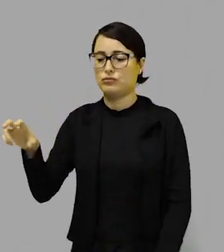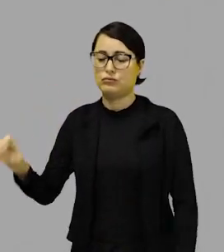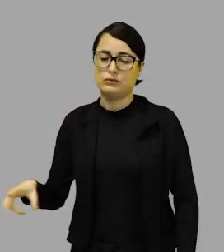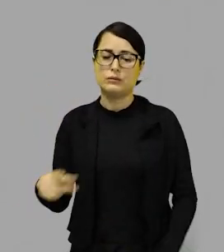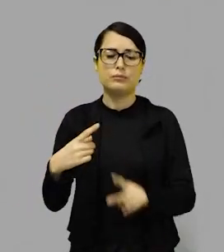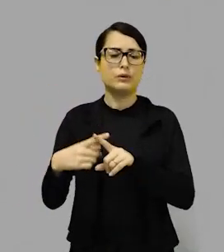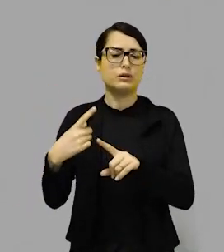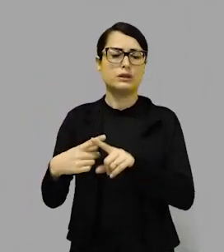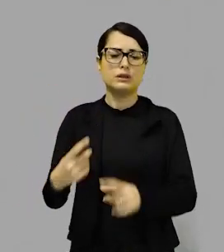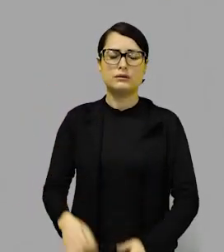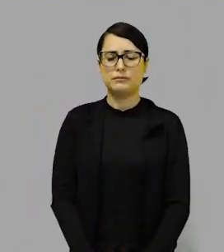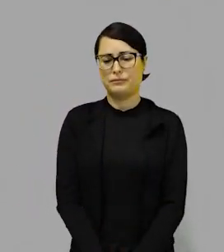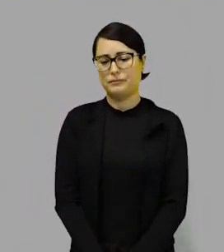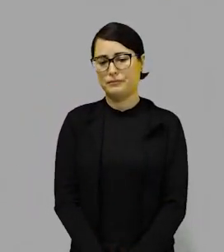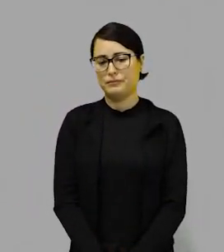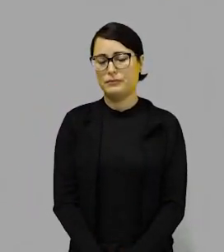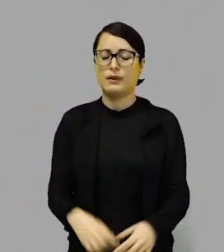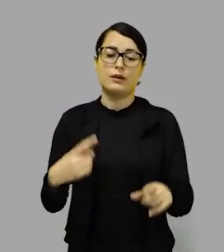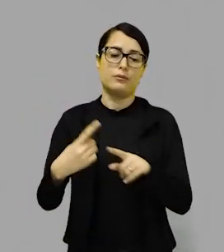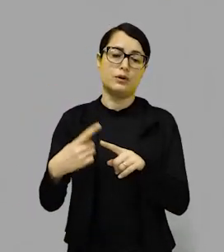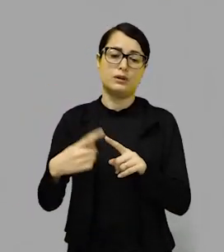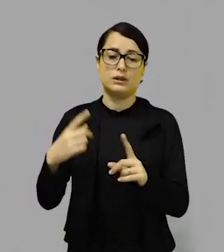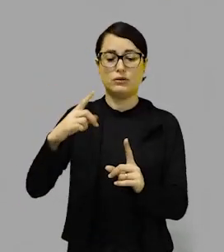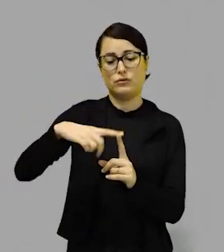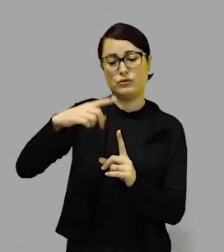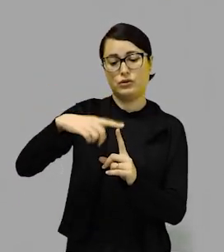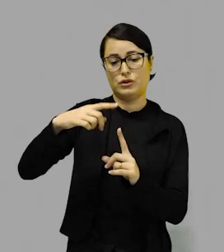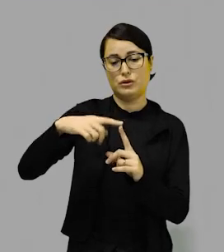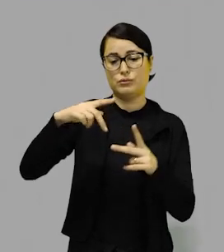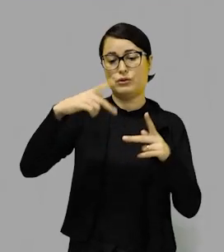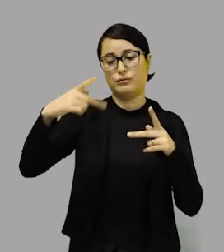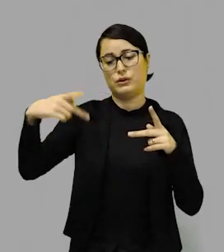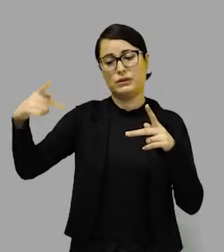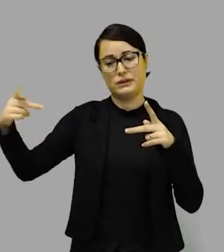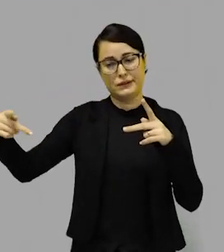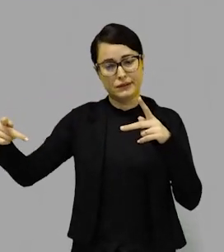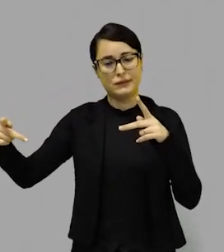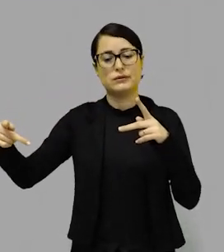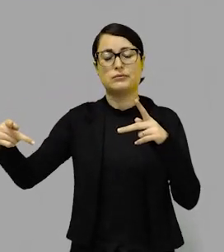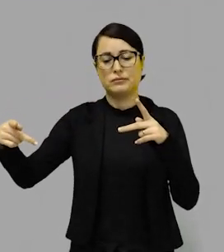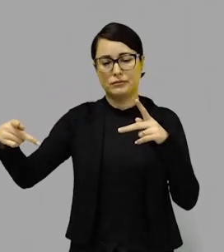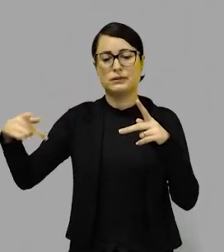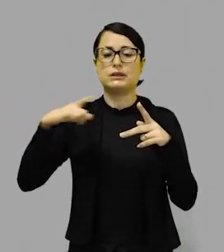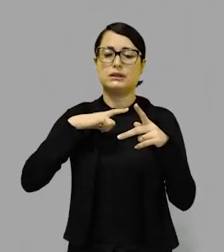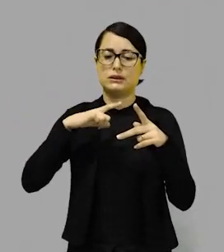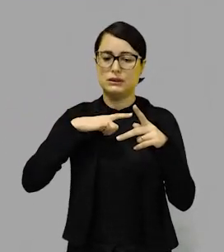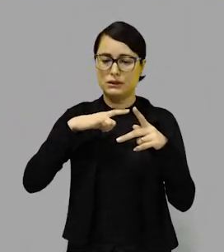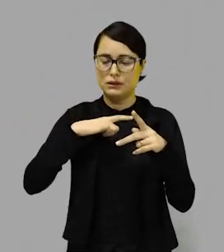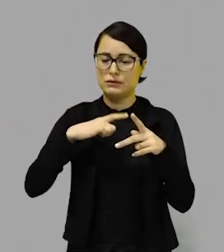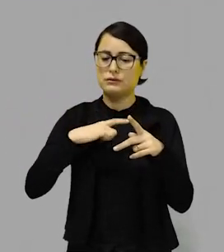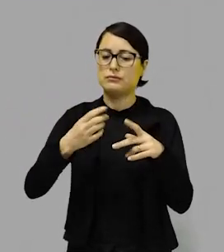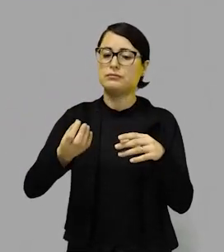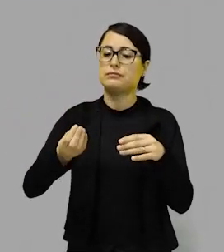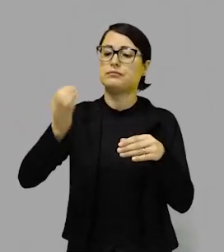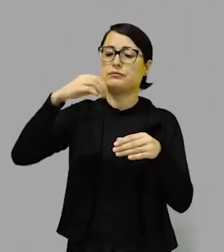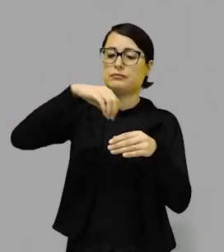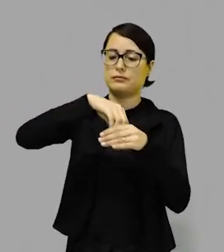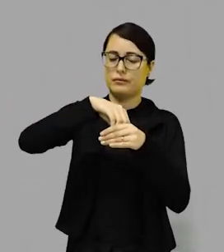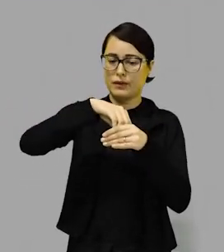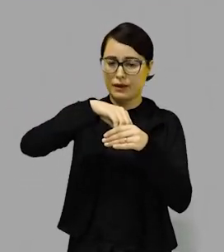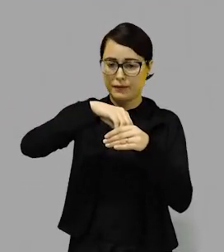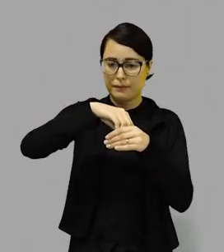por que, professor? Por causa do tipo de proteínas, né, que estão localizadas na